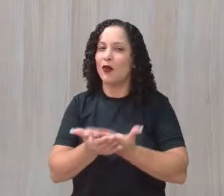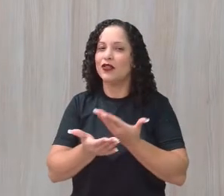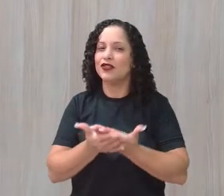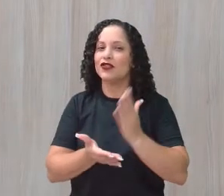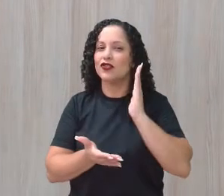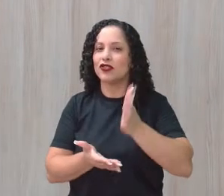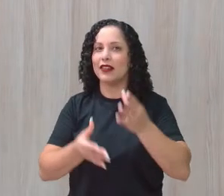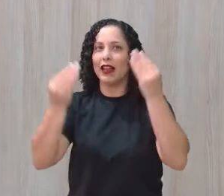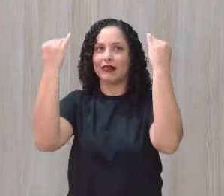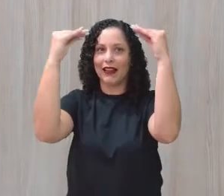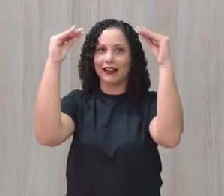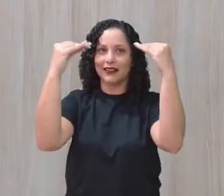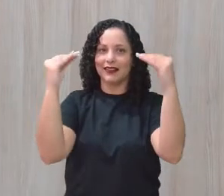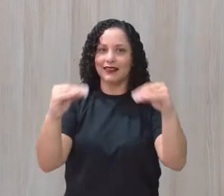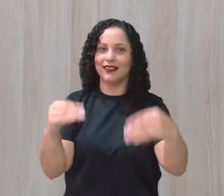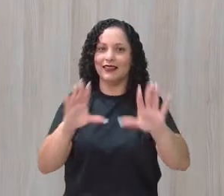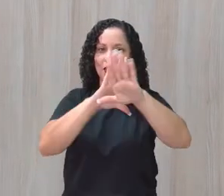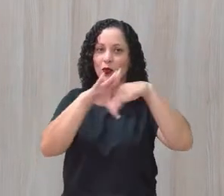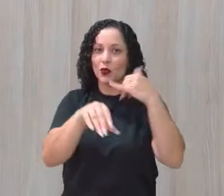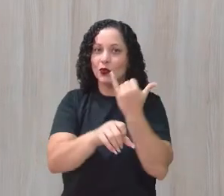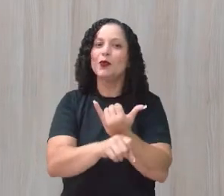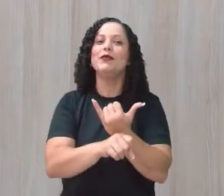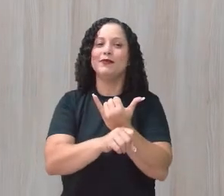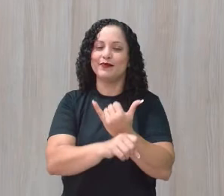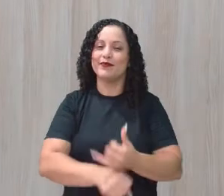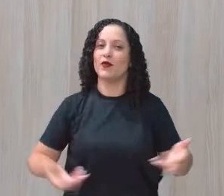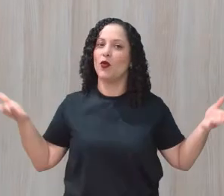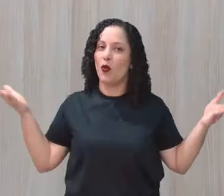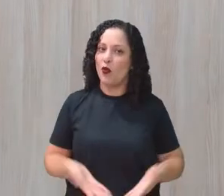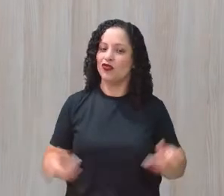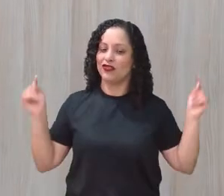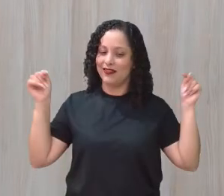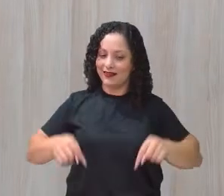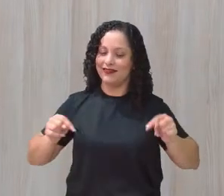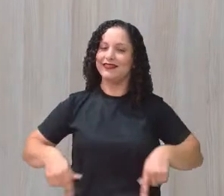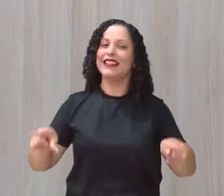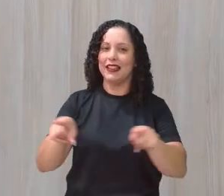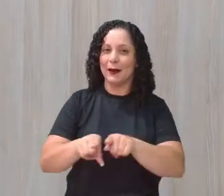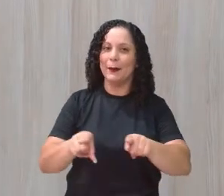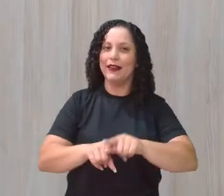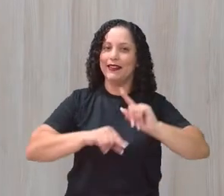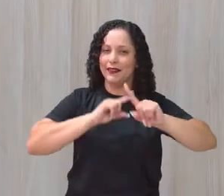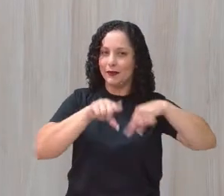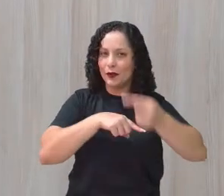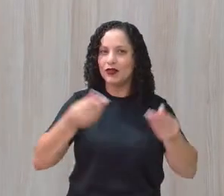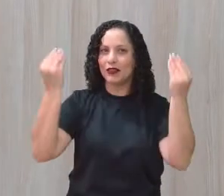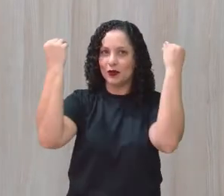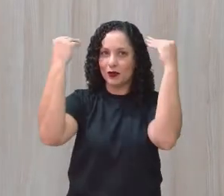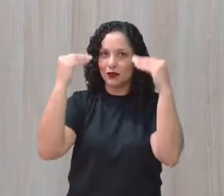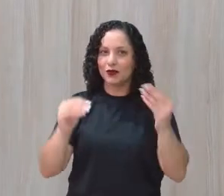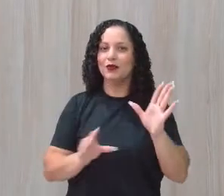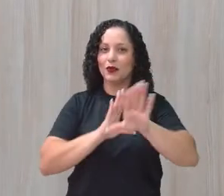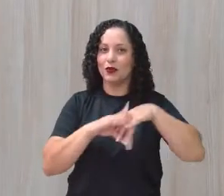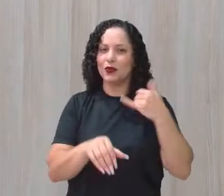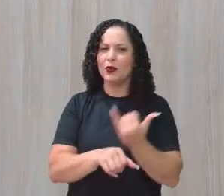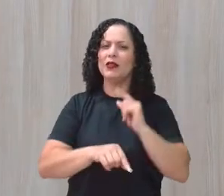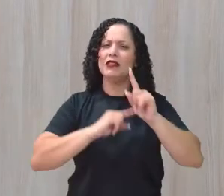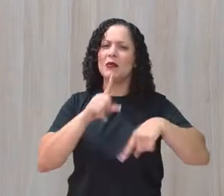de YouTube. E esta aula de hoje vai também para o canal de YouTube e vocês podem ter acesso, revisar a